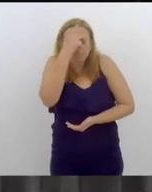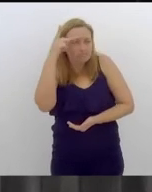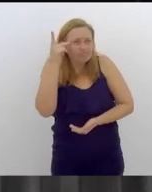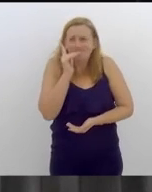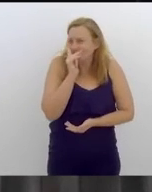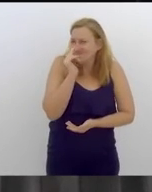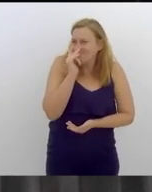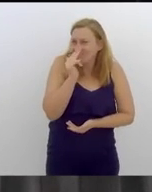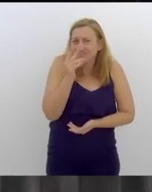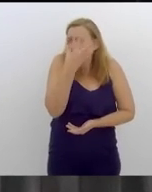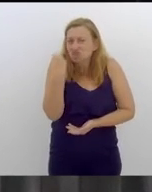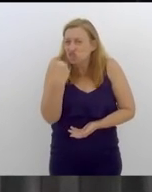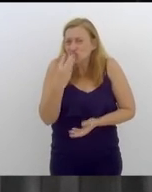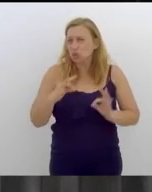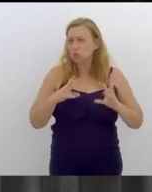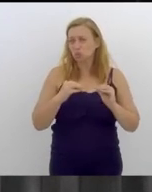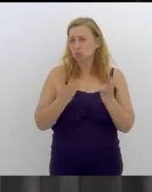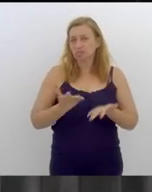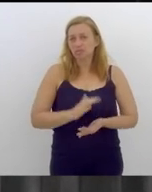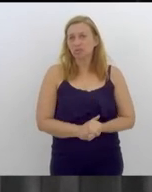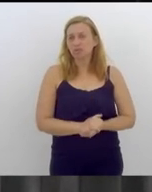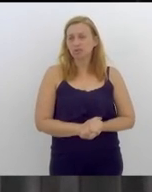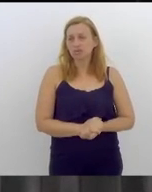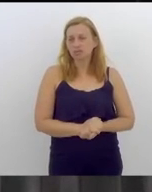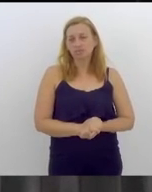parece que esqueceram disso